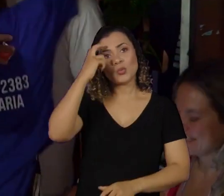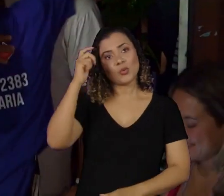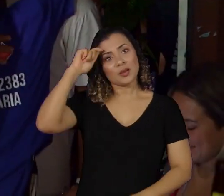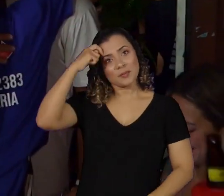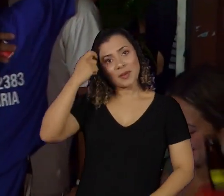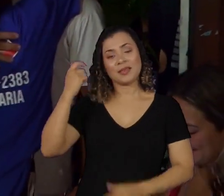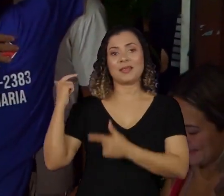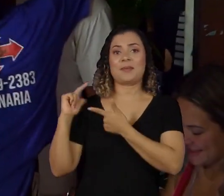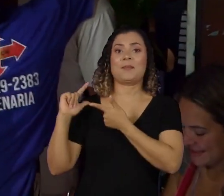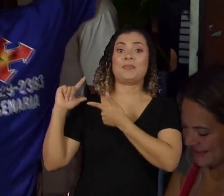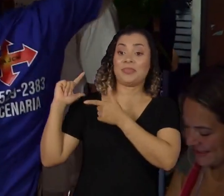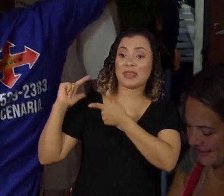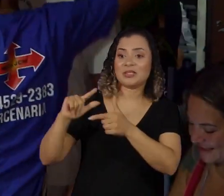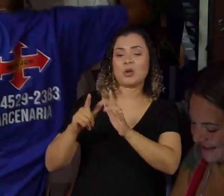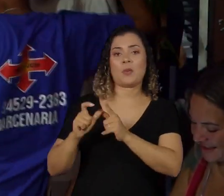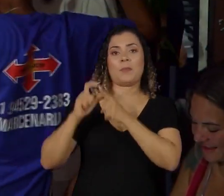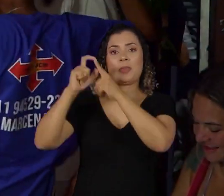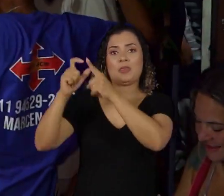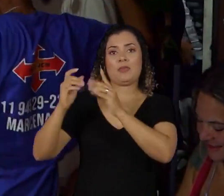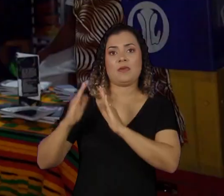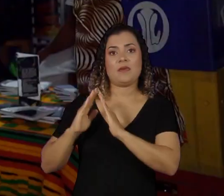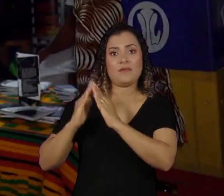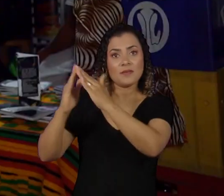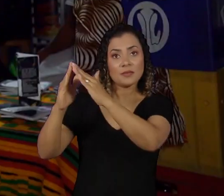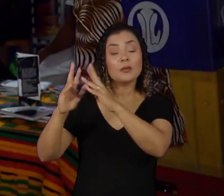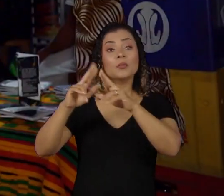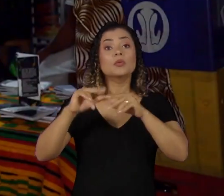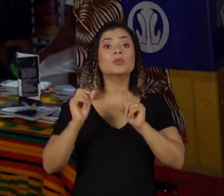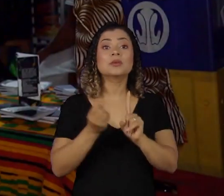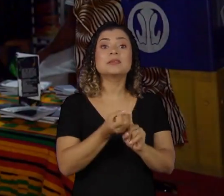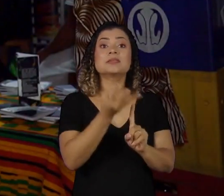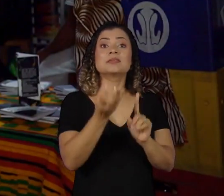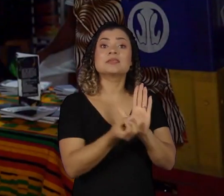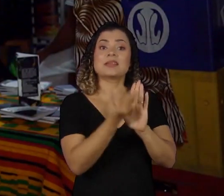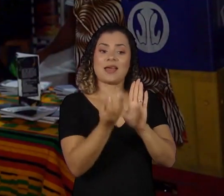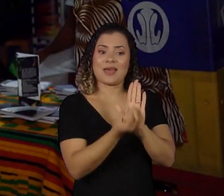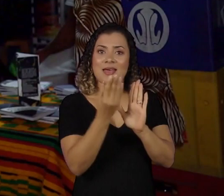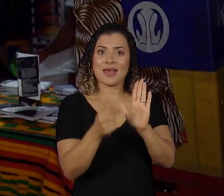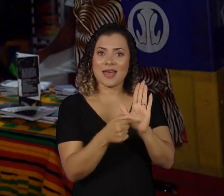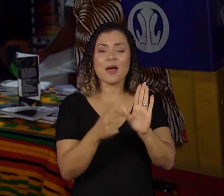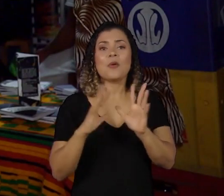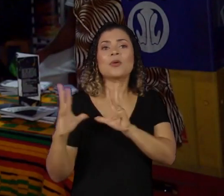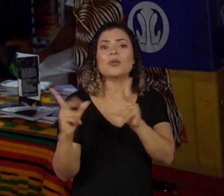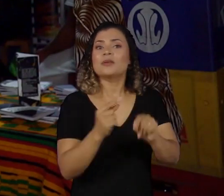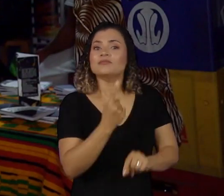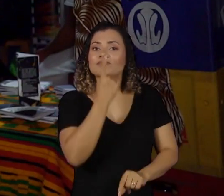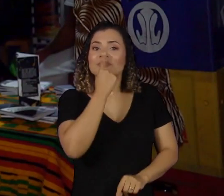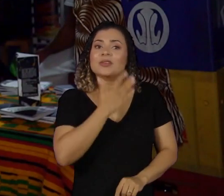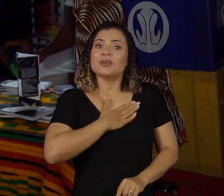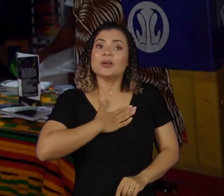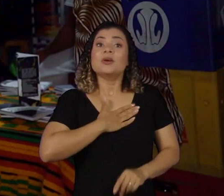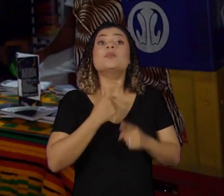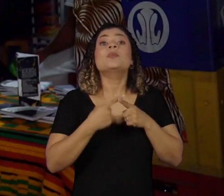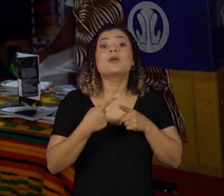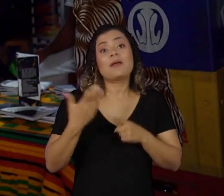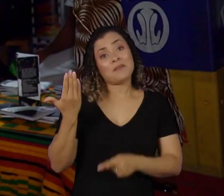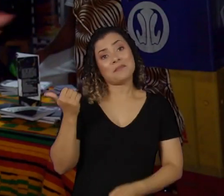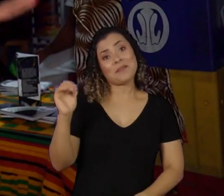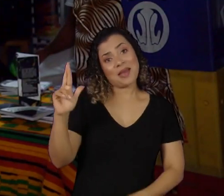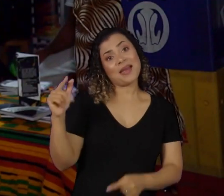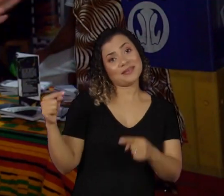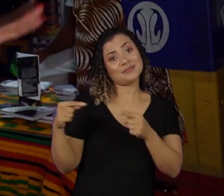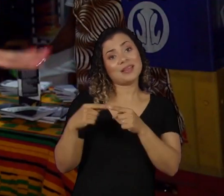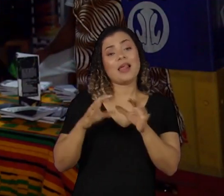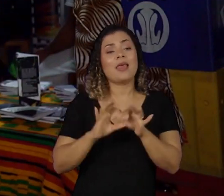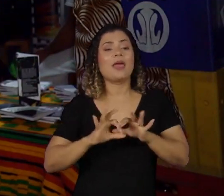periférica. Eu acho que o sarau caiu na graça, assim, no gosto do povo, por ser no bar, né? Porque é uma